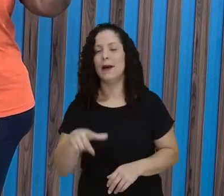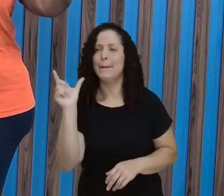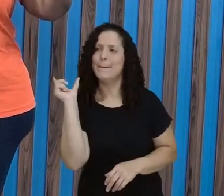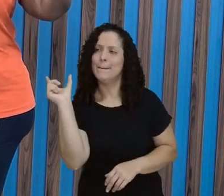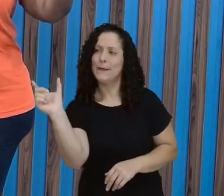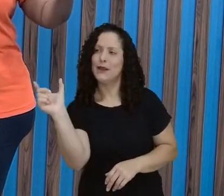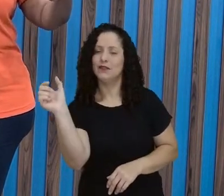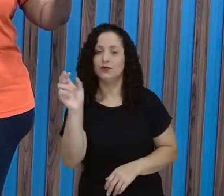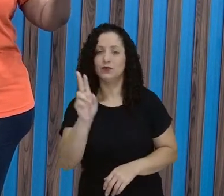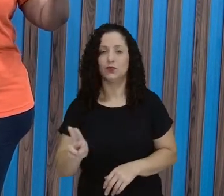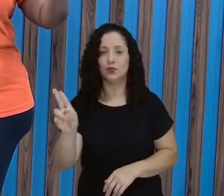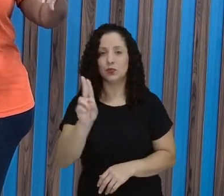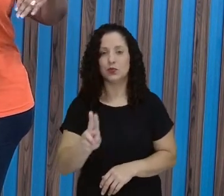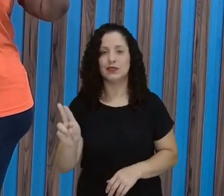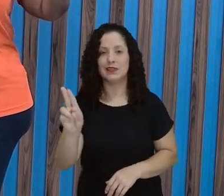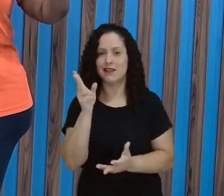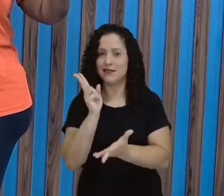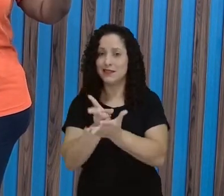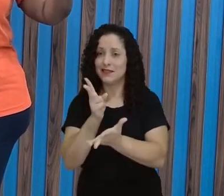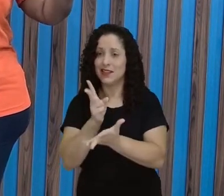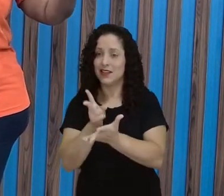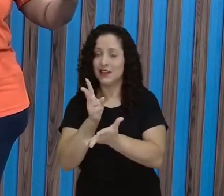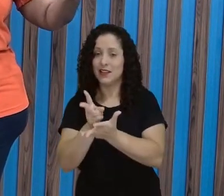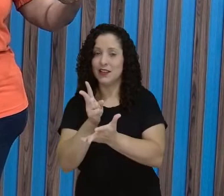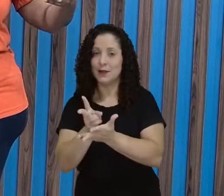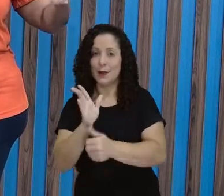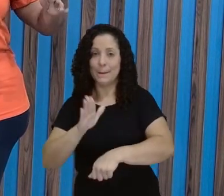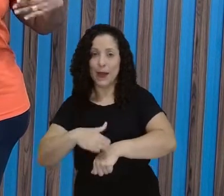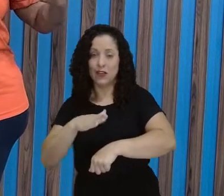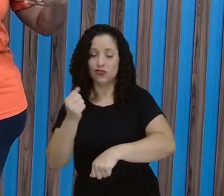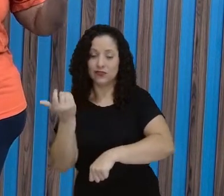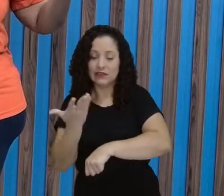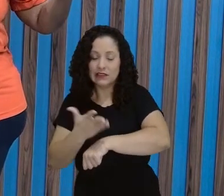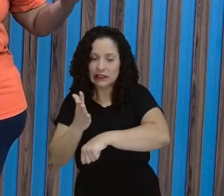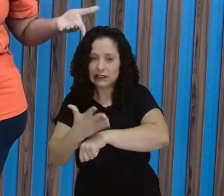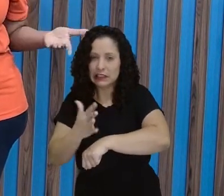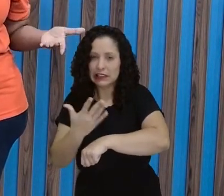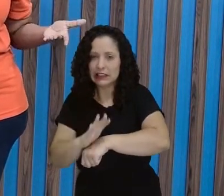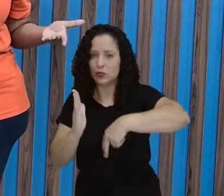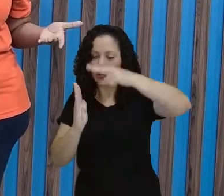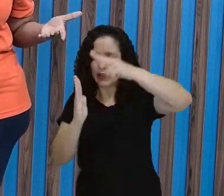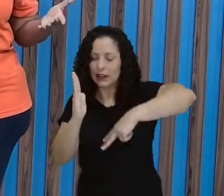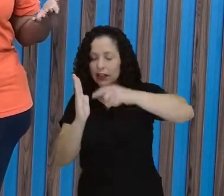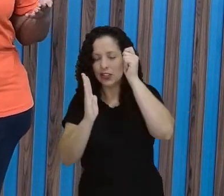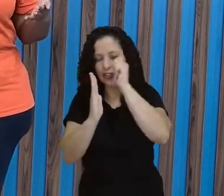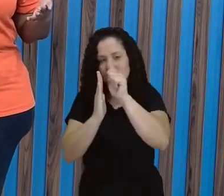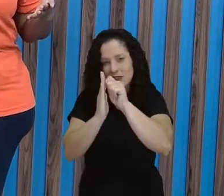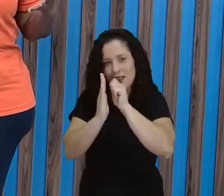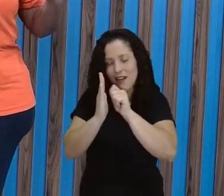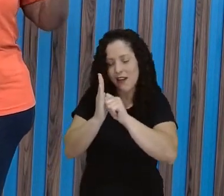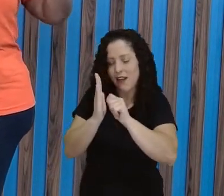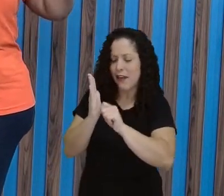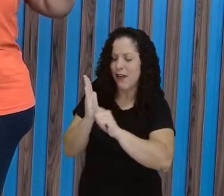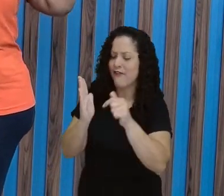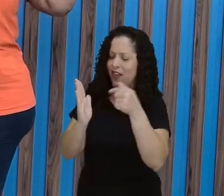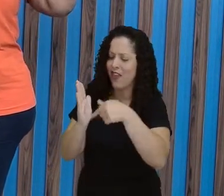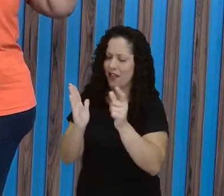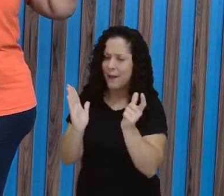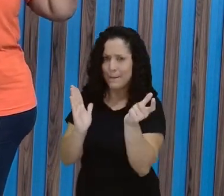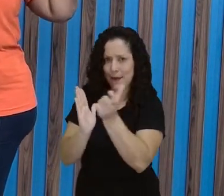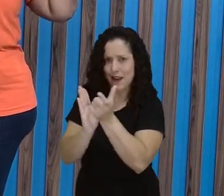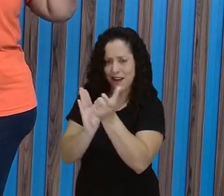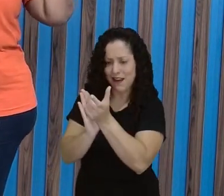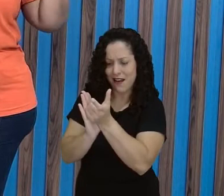gente usa comumente, quanto mais a gente usa, quanto mais a gente lê e escreve, ela vai